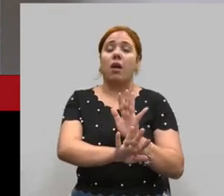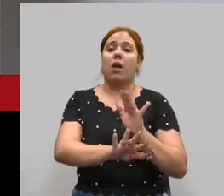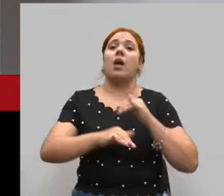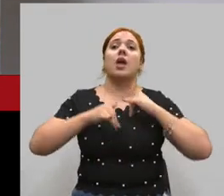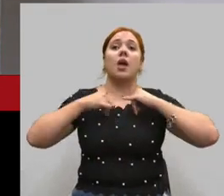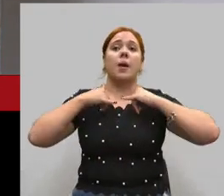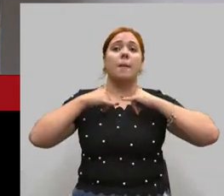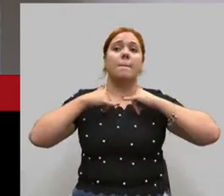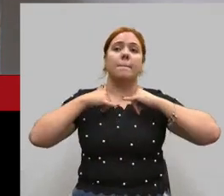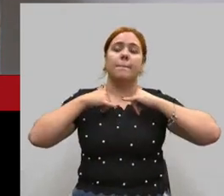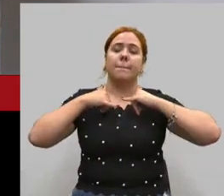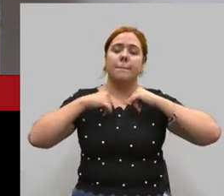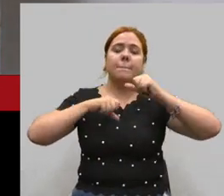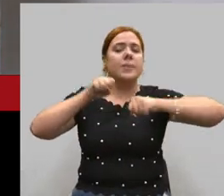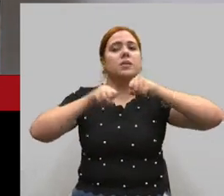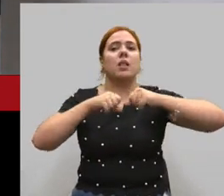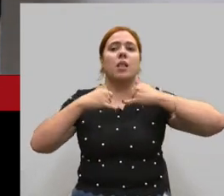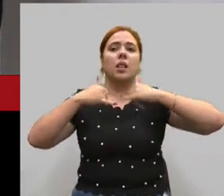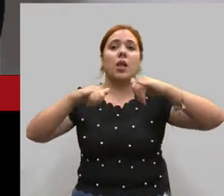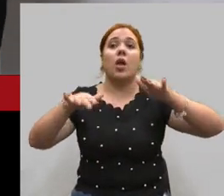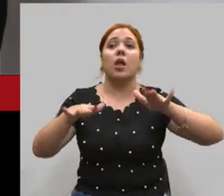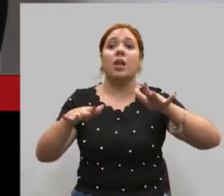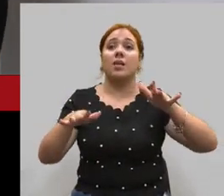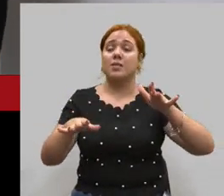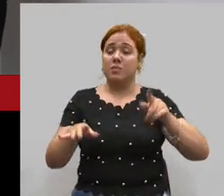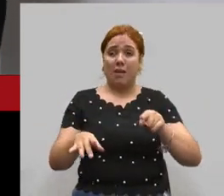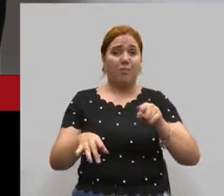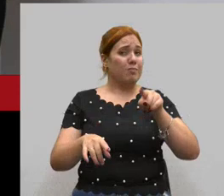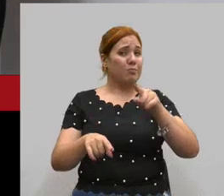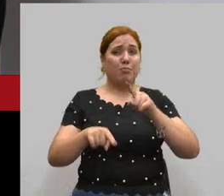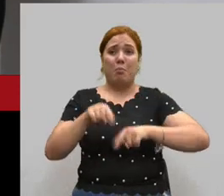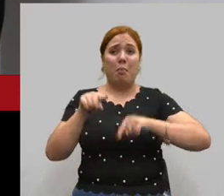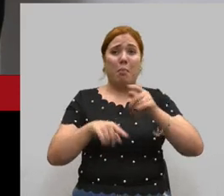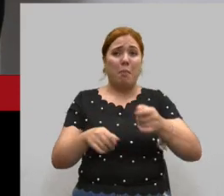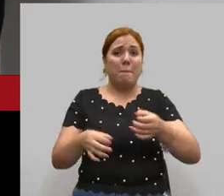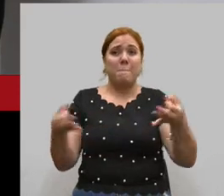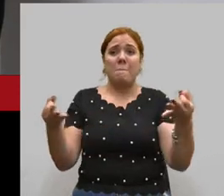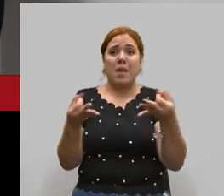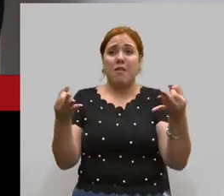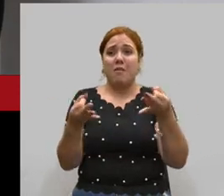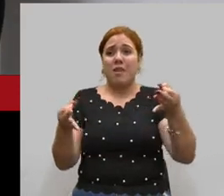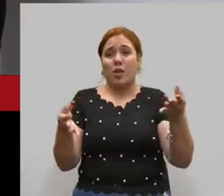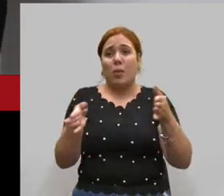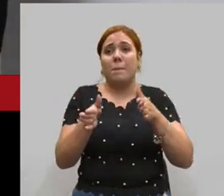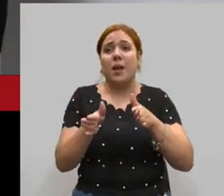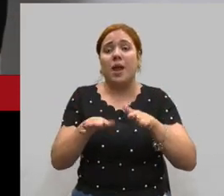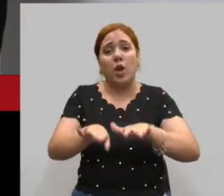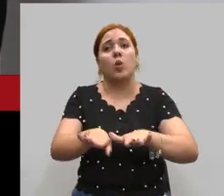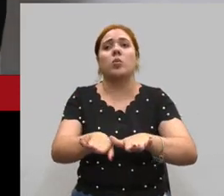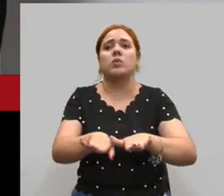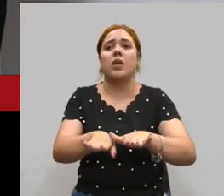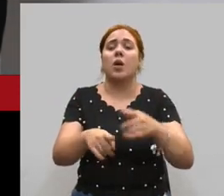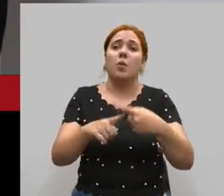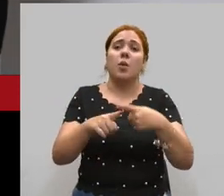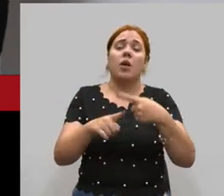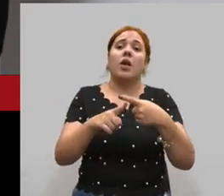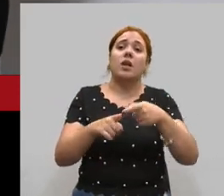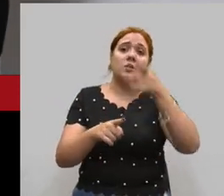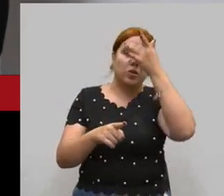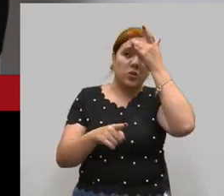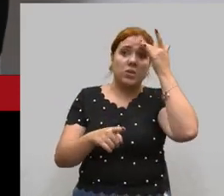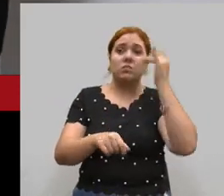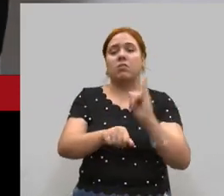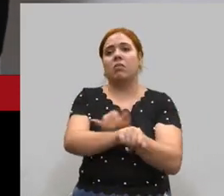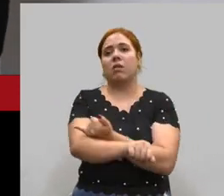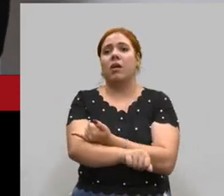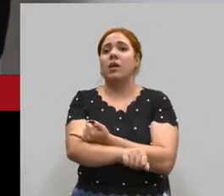fantástica de inclusão que inicia as pessoas que talvez por estarem muito acima do peso não conseguem numa bicicleta normal e aí